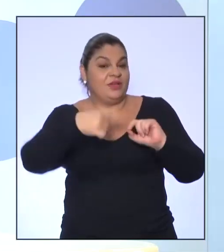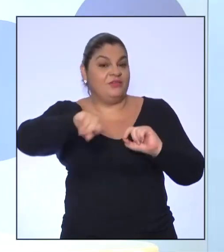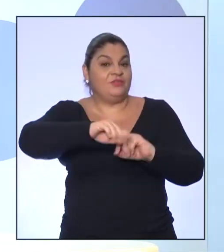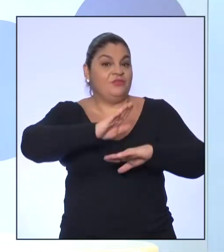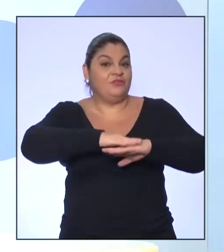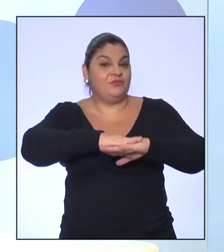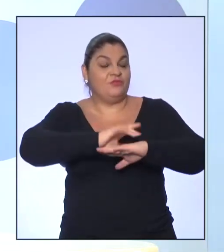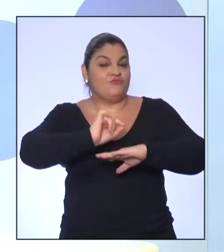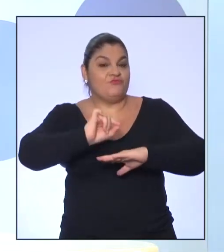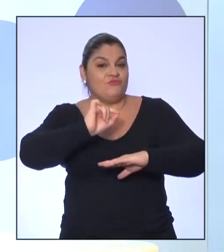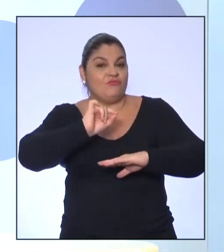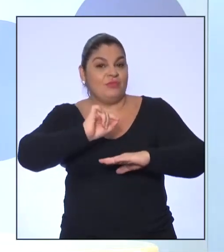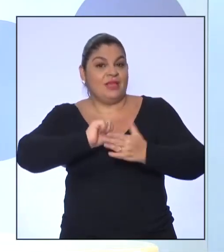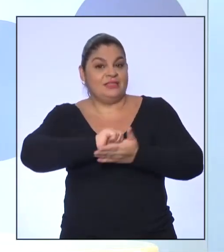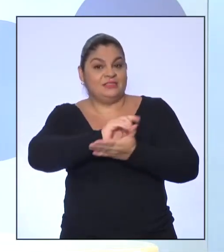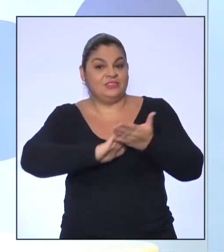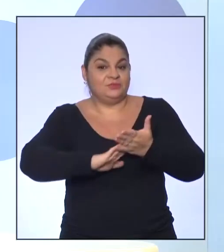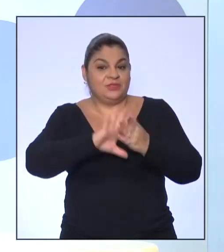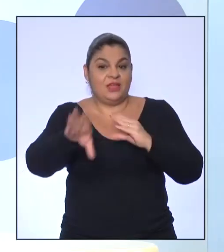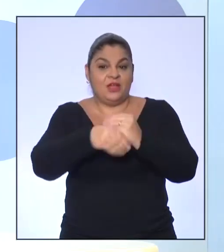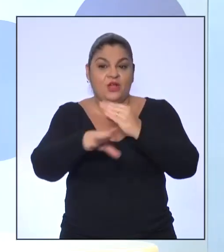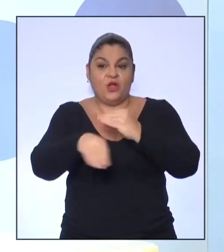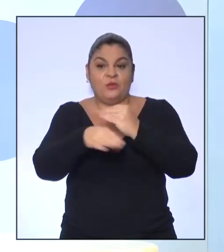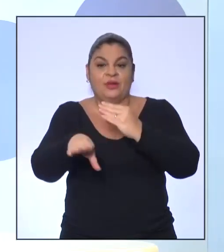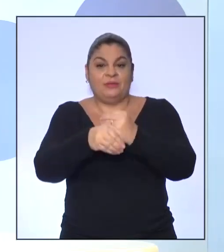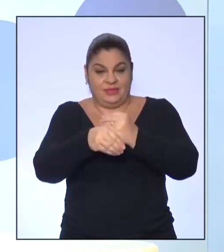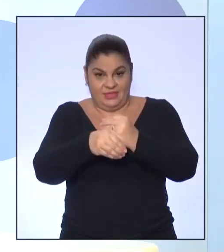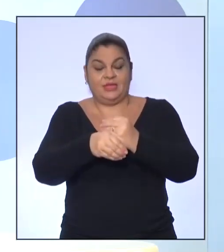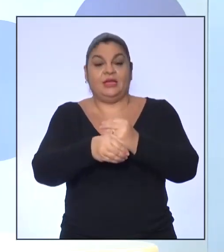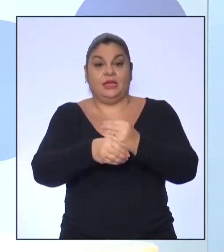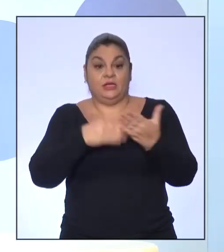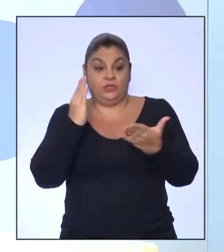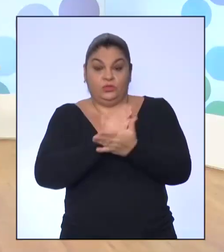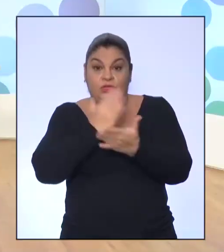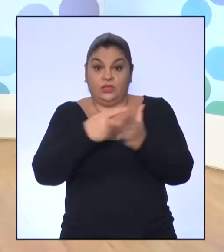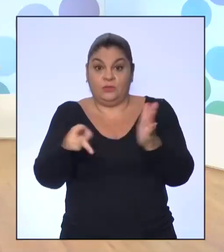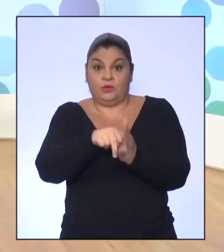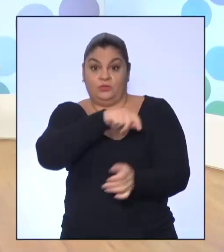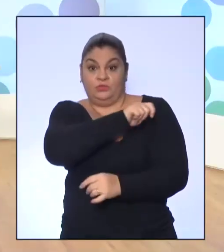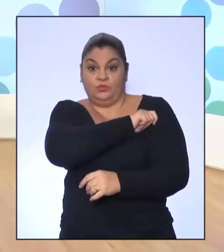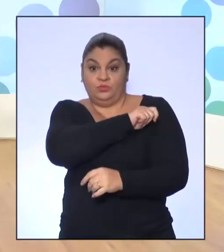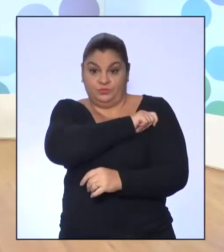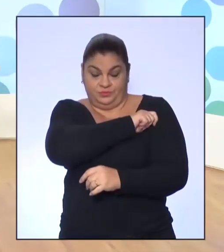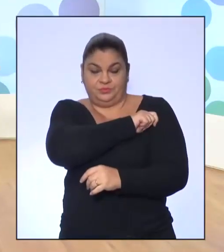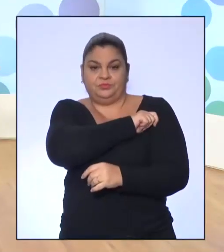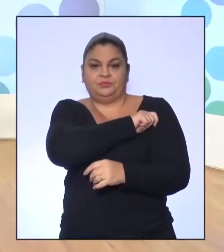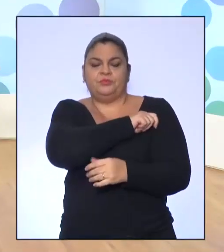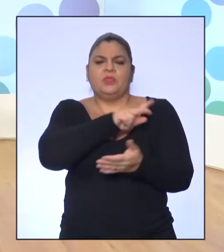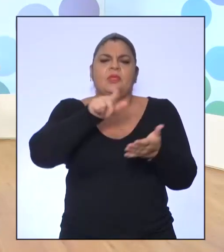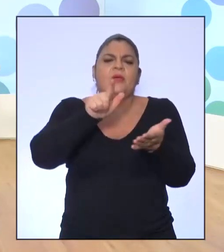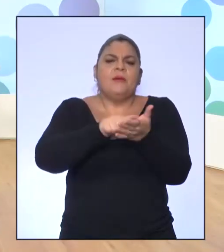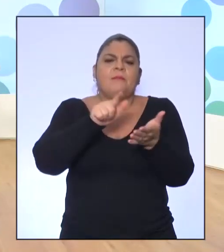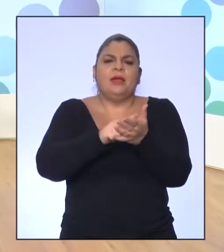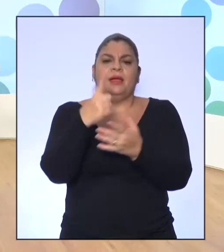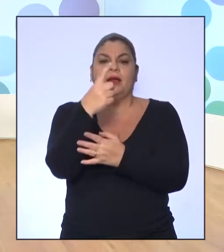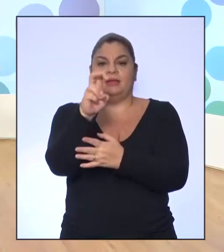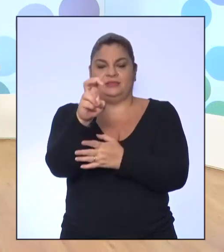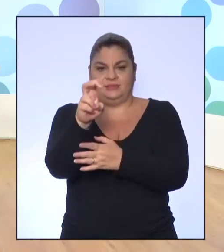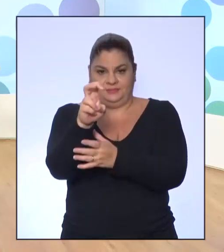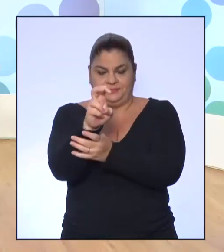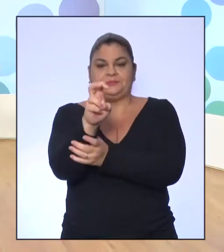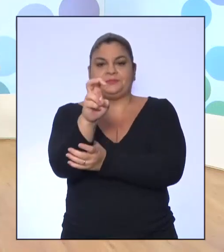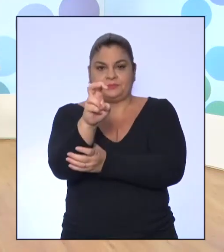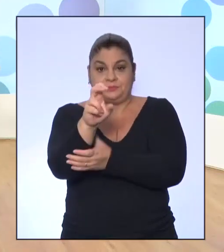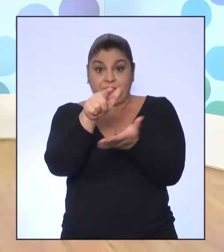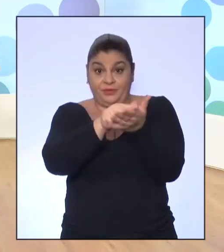fazer atividades complementares no caderno do aluno, né? A página 15. Então,